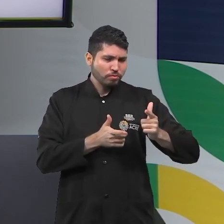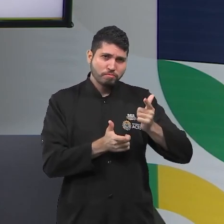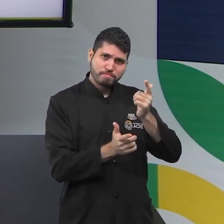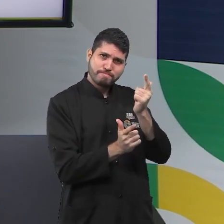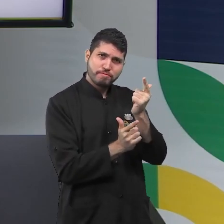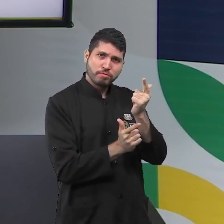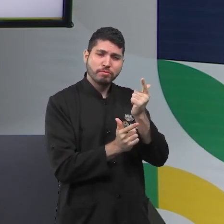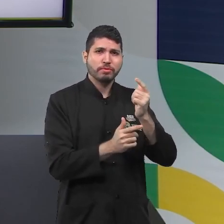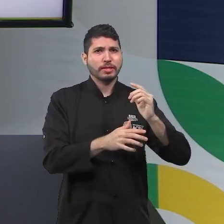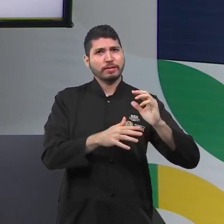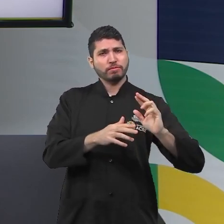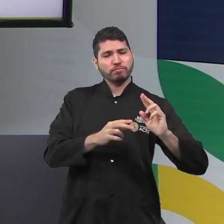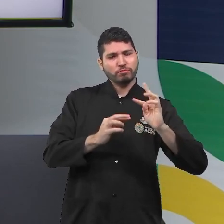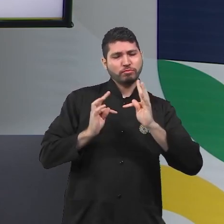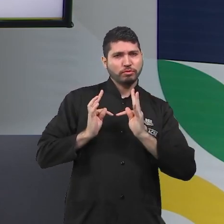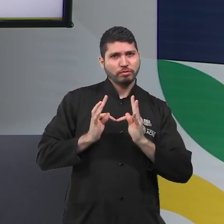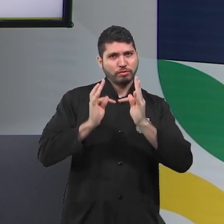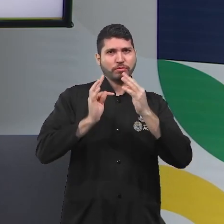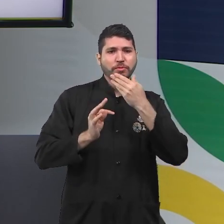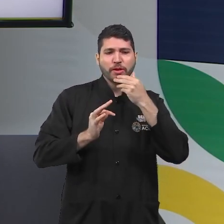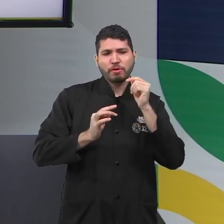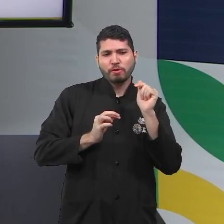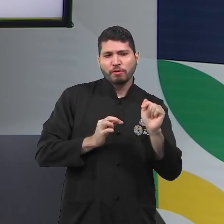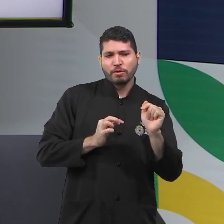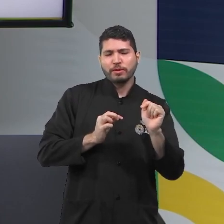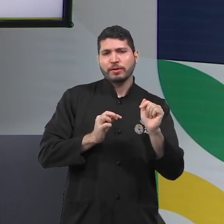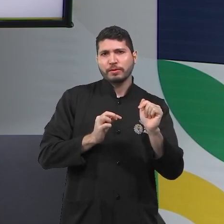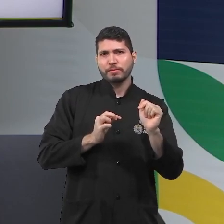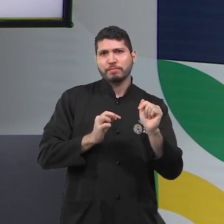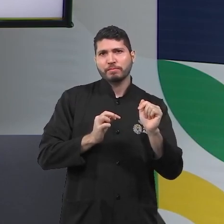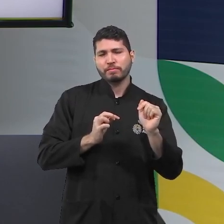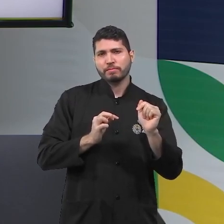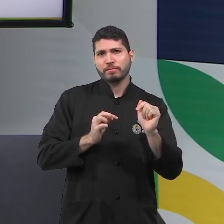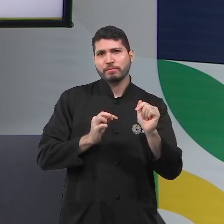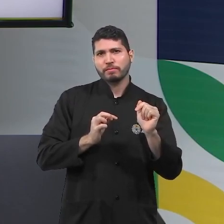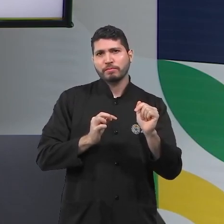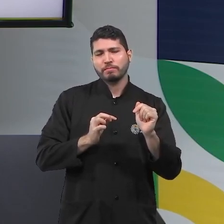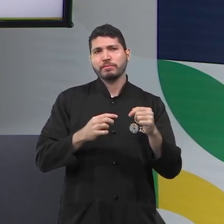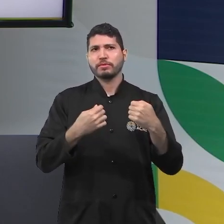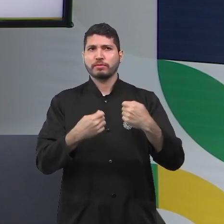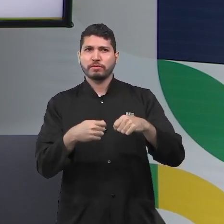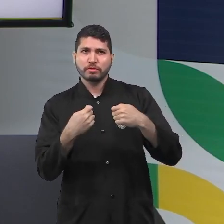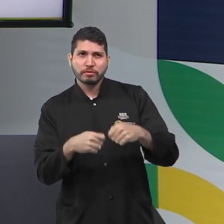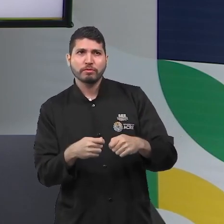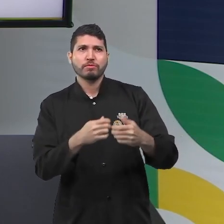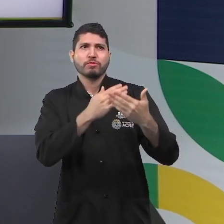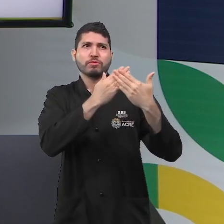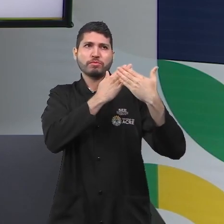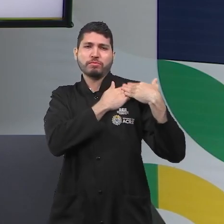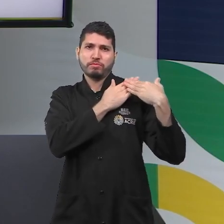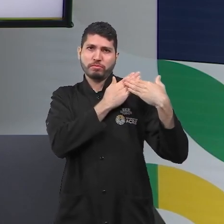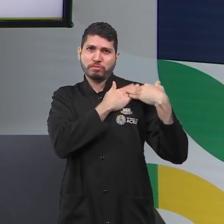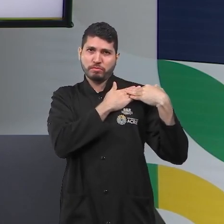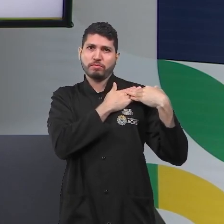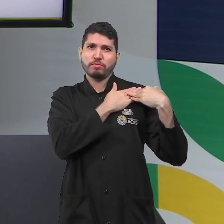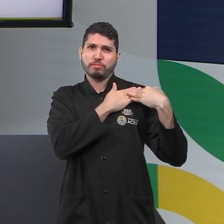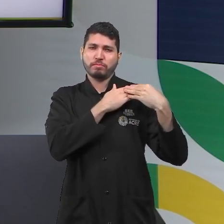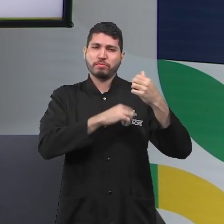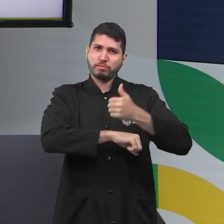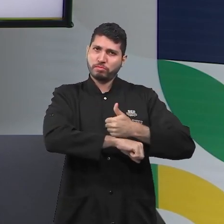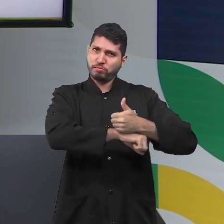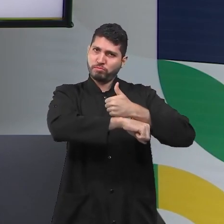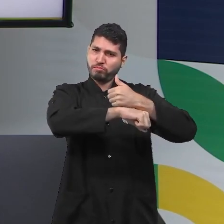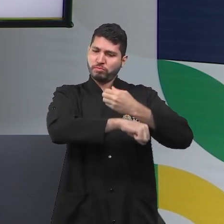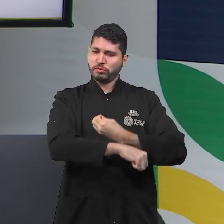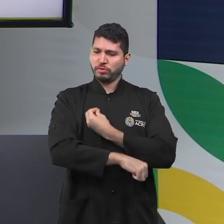vista tecnológico, então teriam que ter também uma responsabilidade pela qualidade de